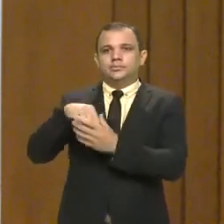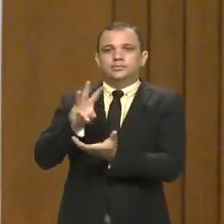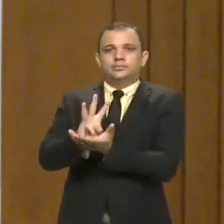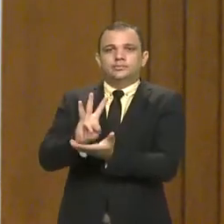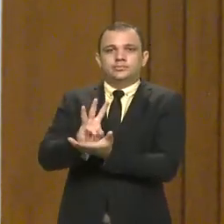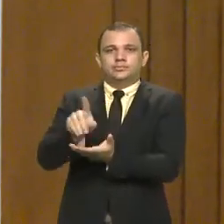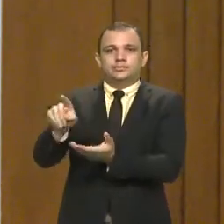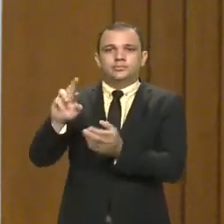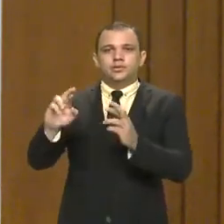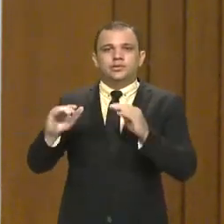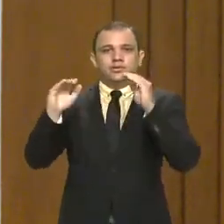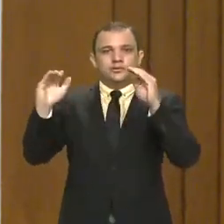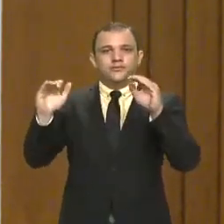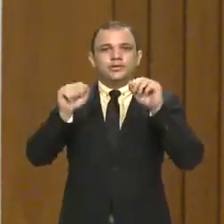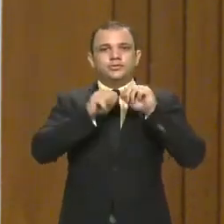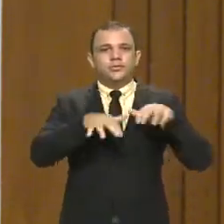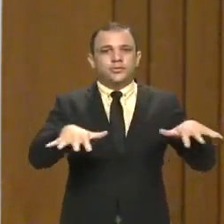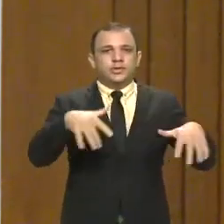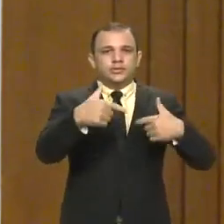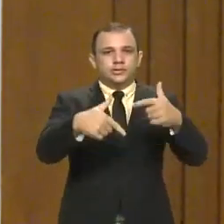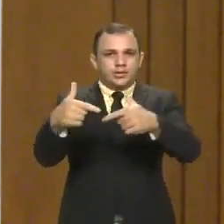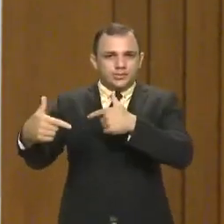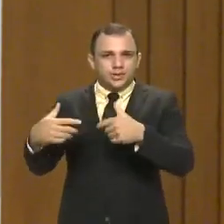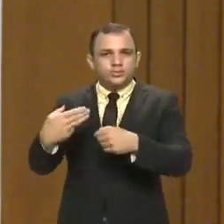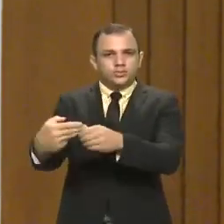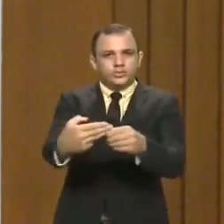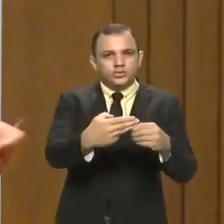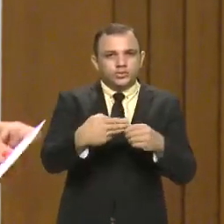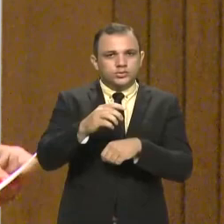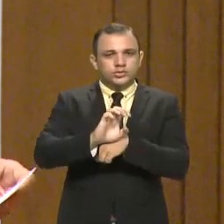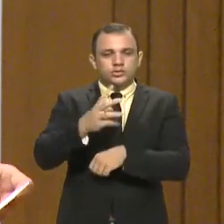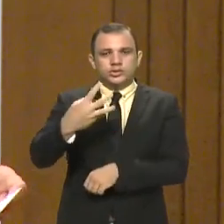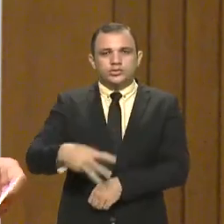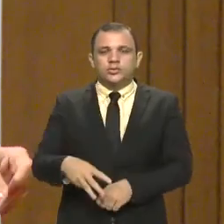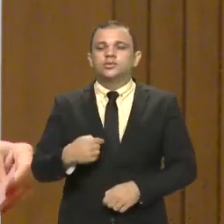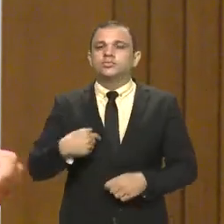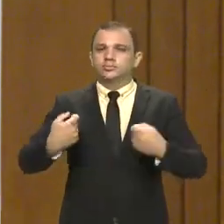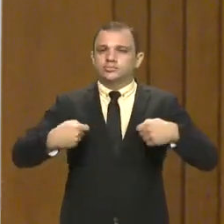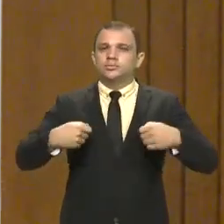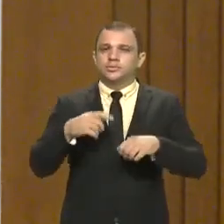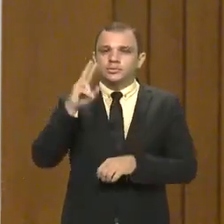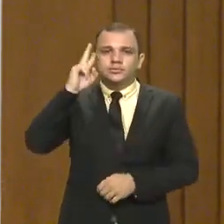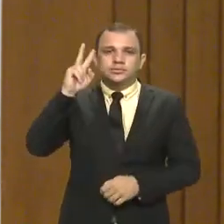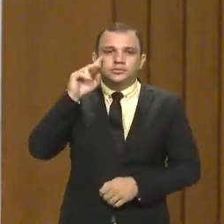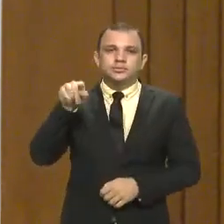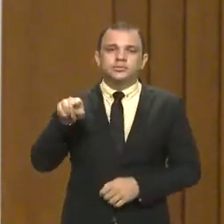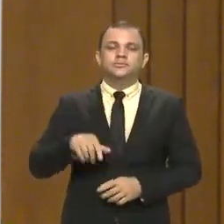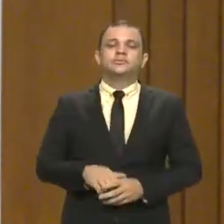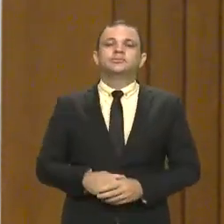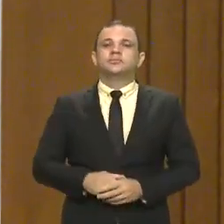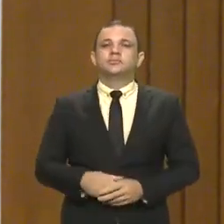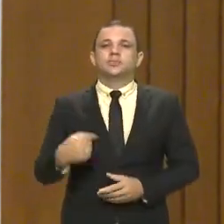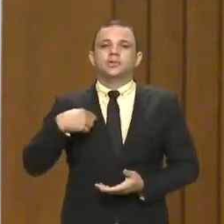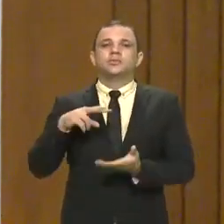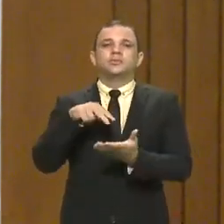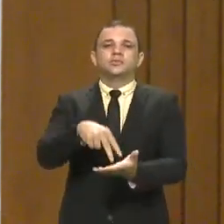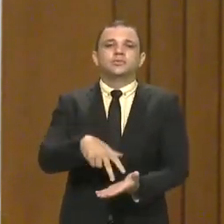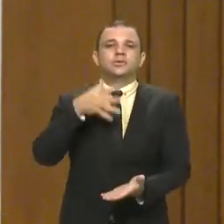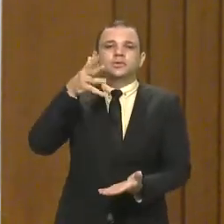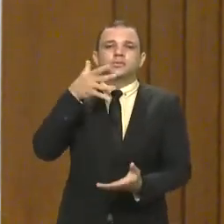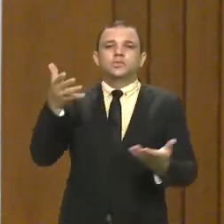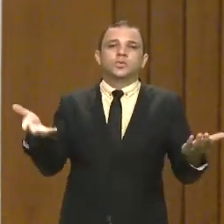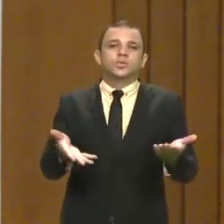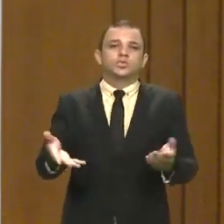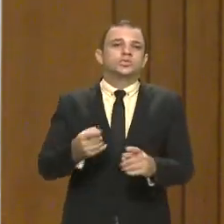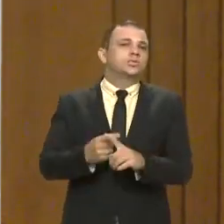pelas cidades maranhenses. Então, não posso deixar aqui de fazer essa importante referência. O motivo de eu estar aqui hoje nessa tribuna